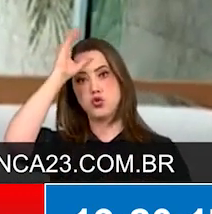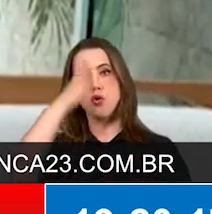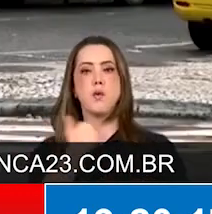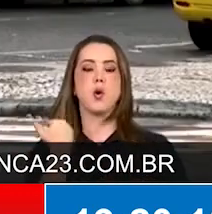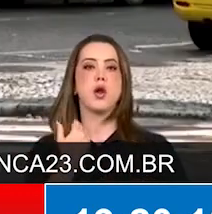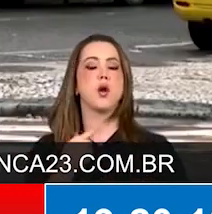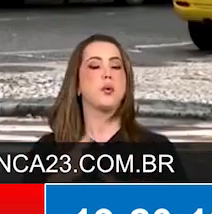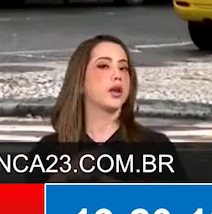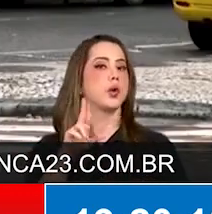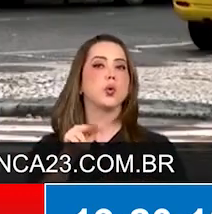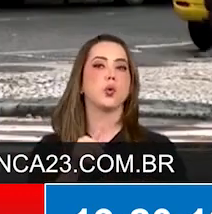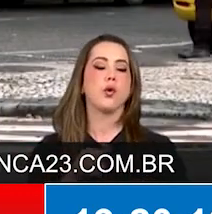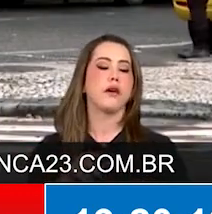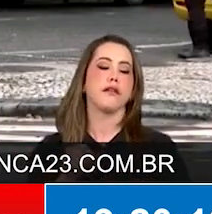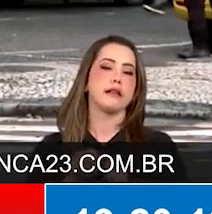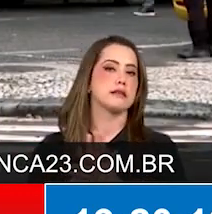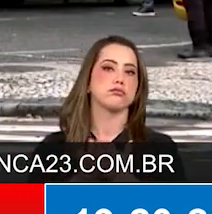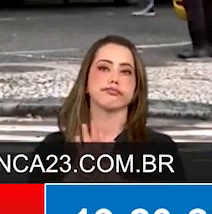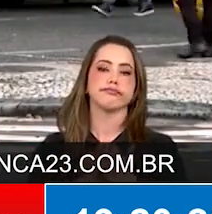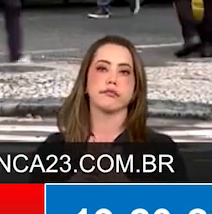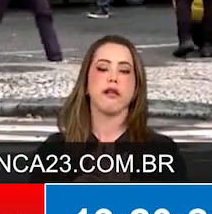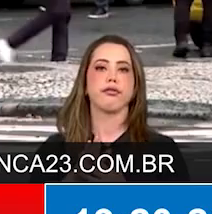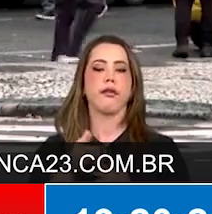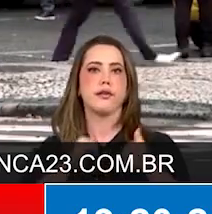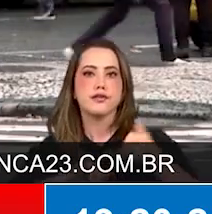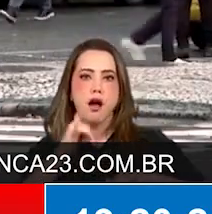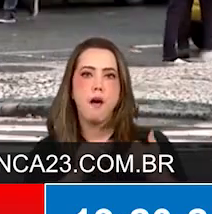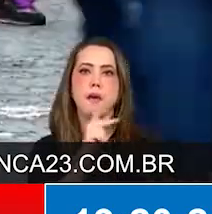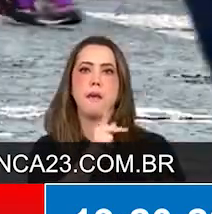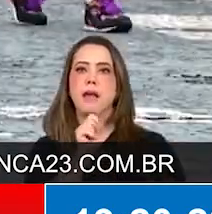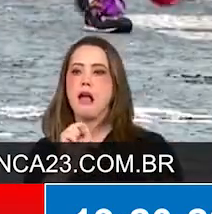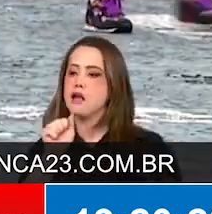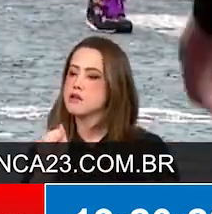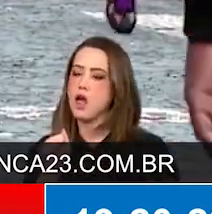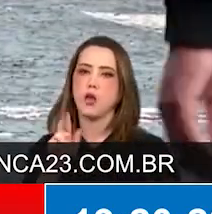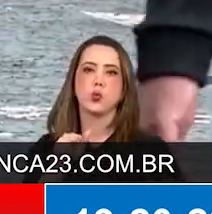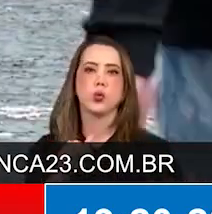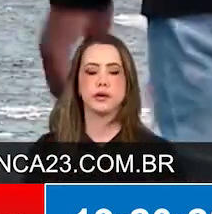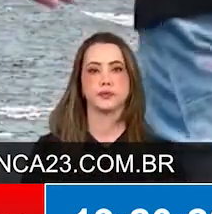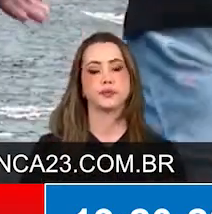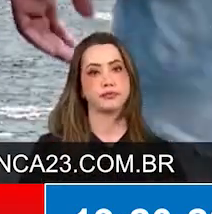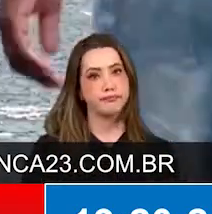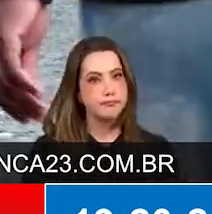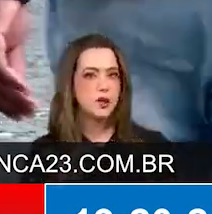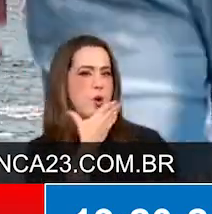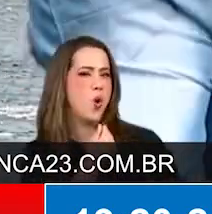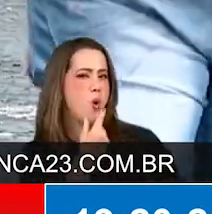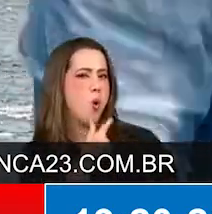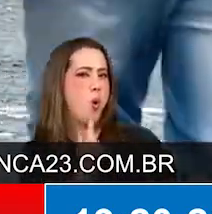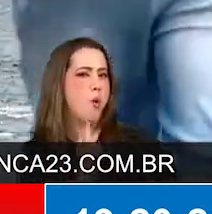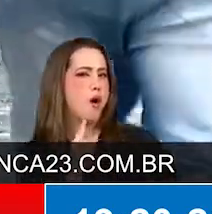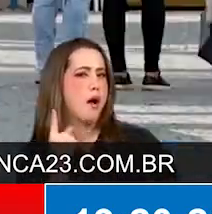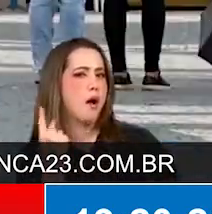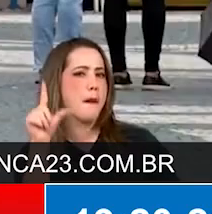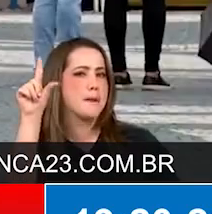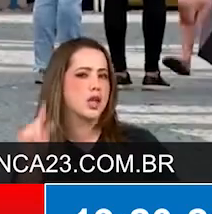um PSA. Novembro é o mês de conscientizar os homens da importância de cuidar da saúde. Por irem menos ao médico do que as mulheres, os homens